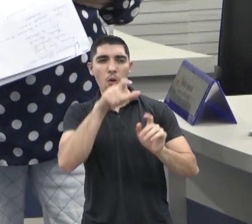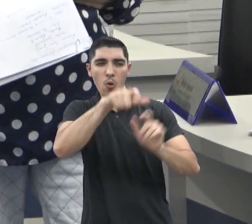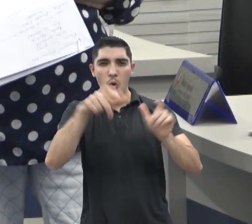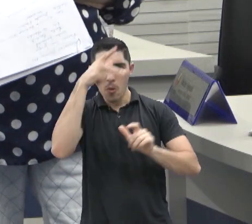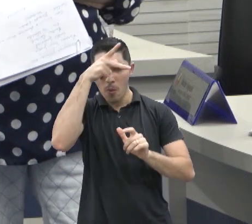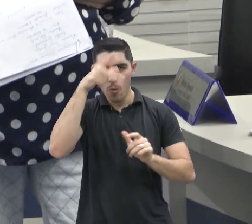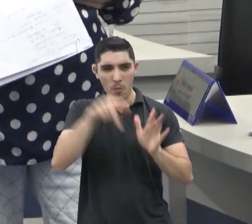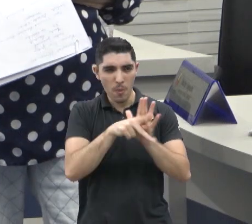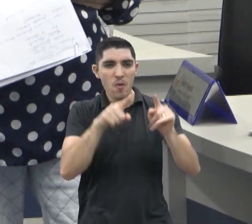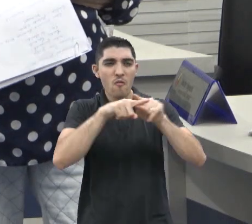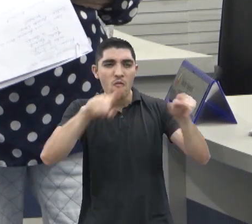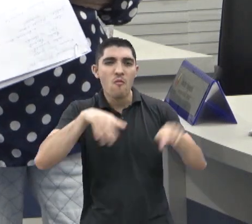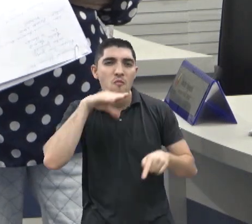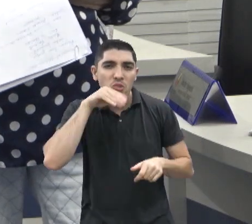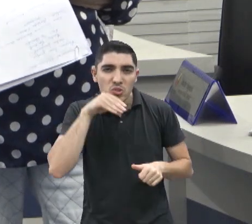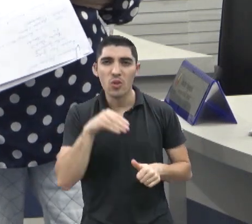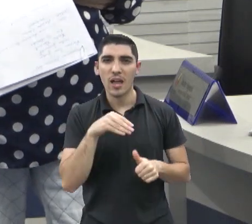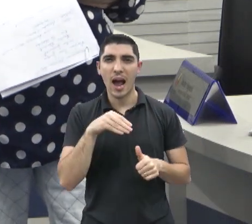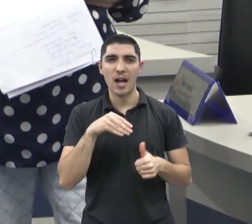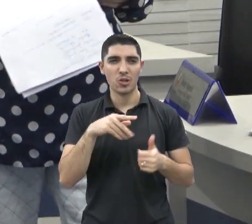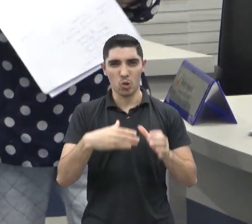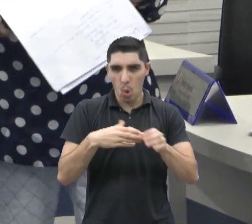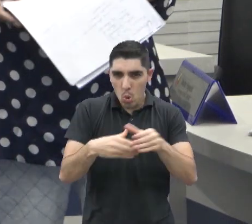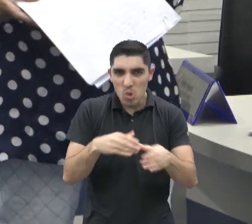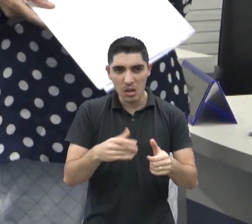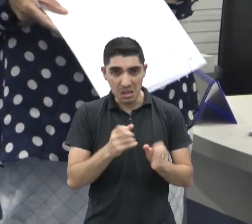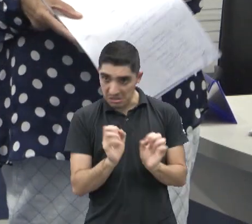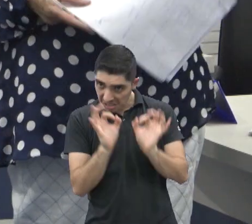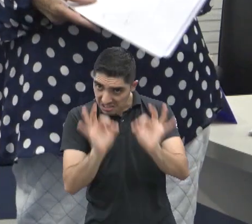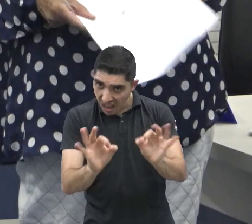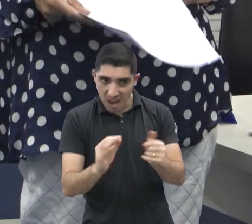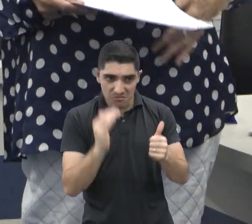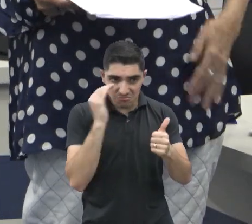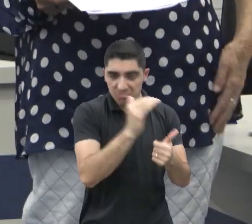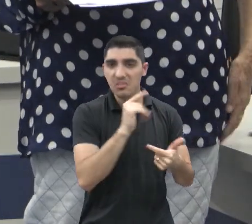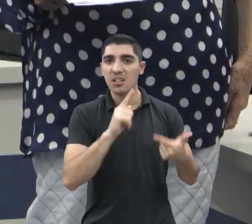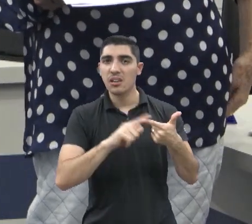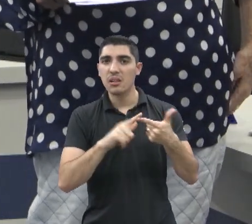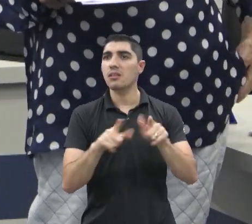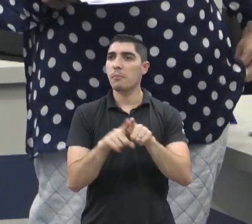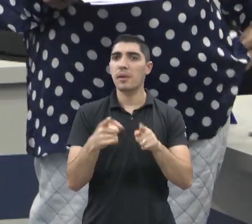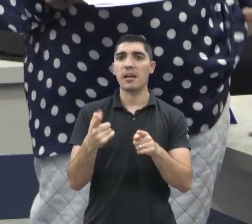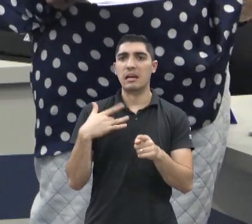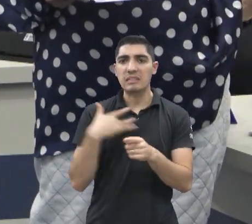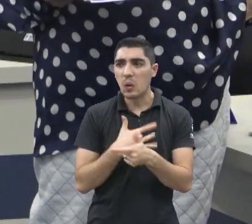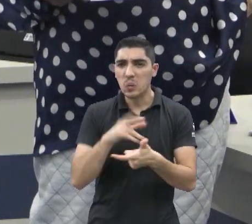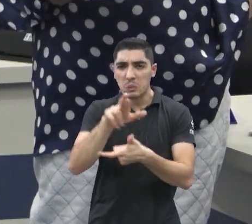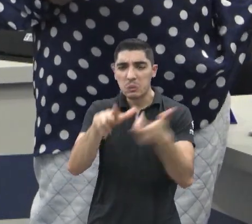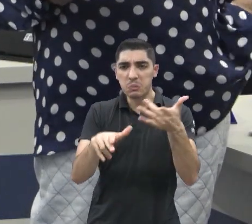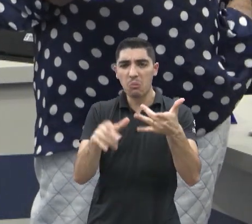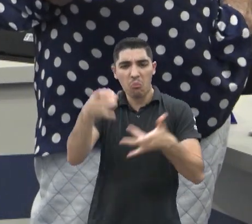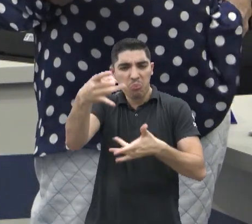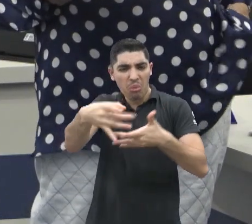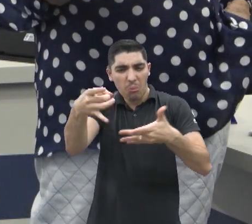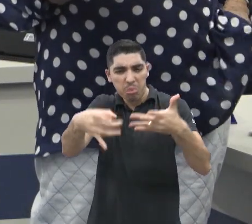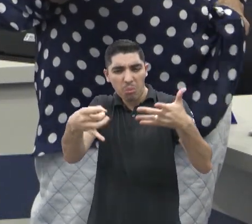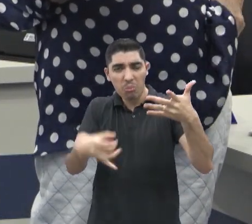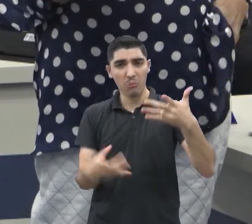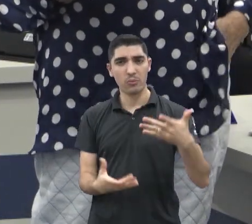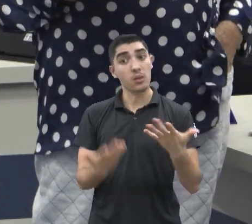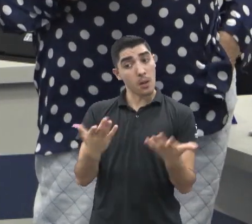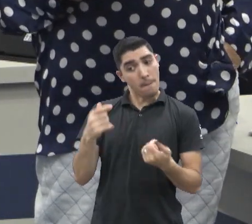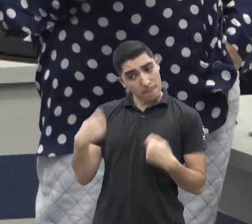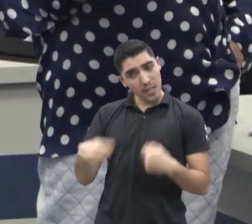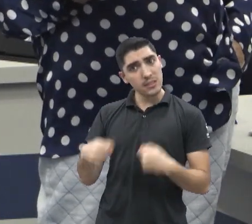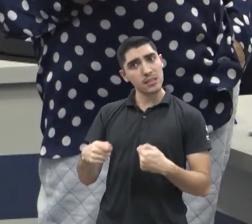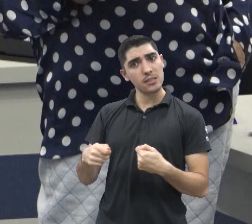mágoa e a dor do cotovelo do Eduardo Cury é tão grande para certas pessoas? Eu acho que a gente tem que se posicionar. Se a